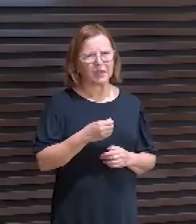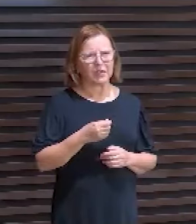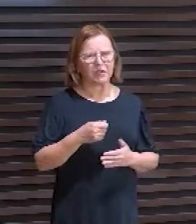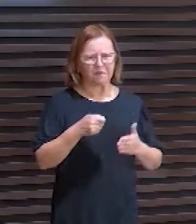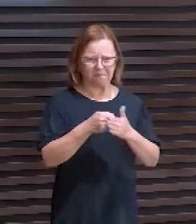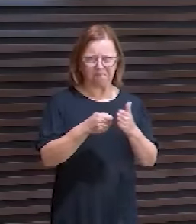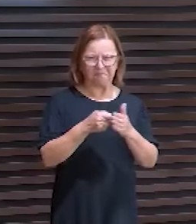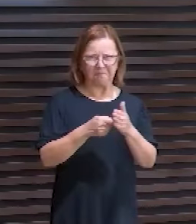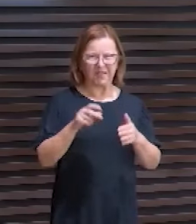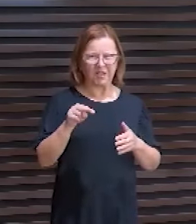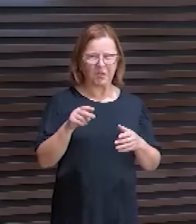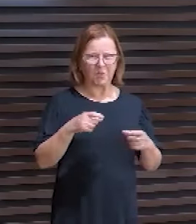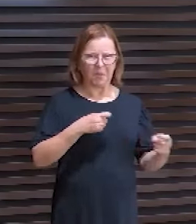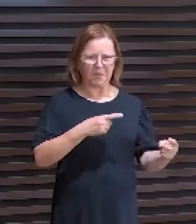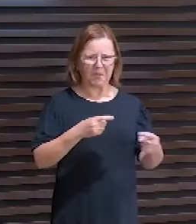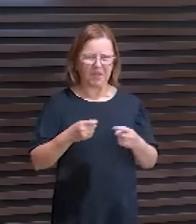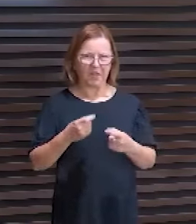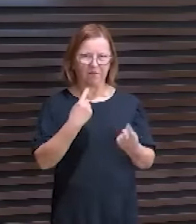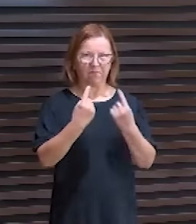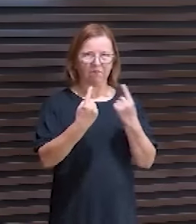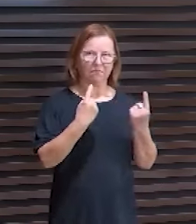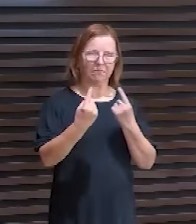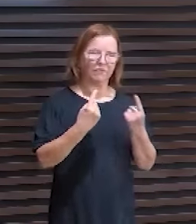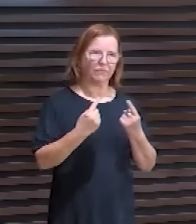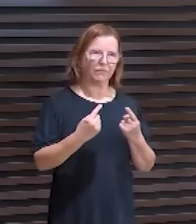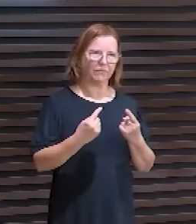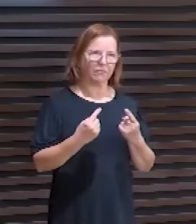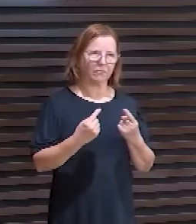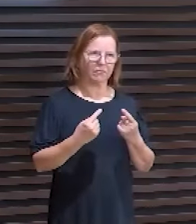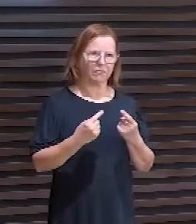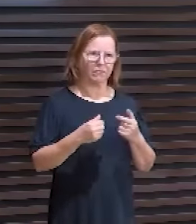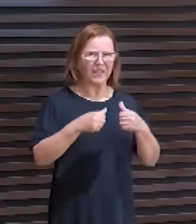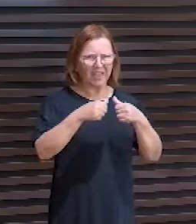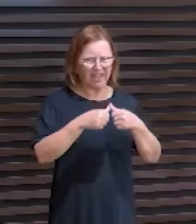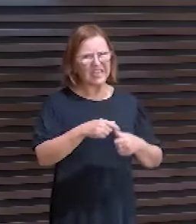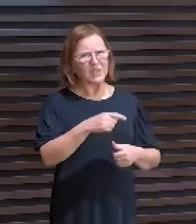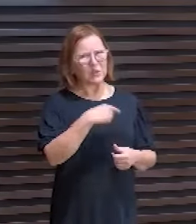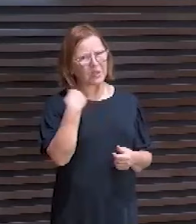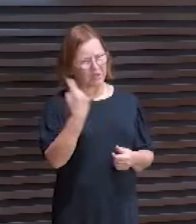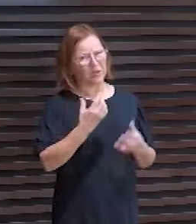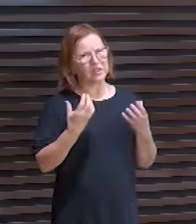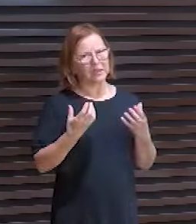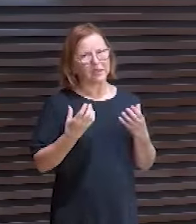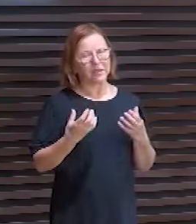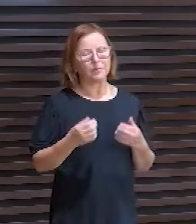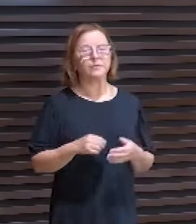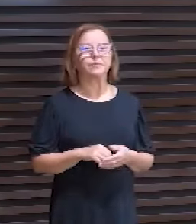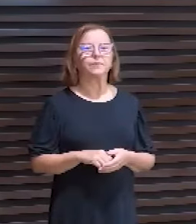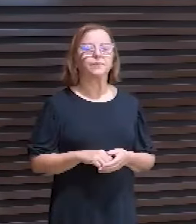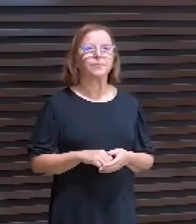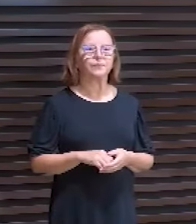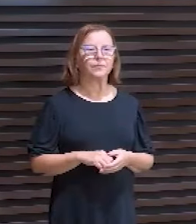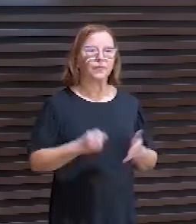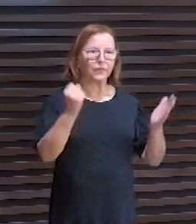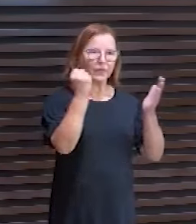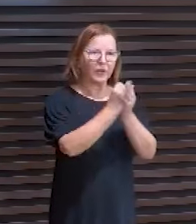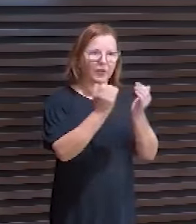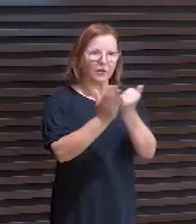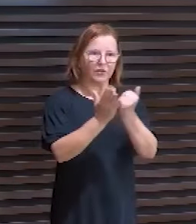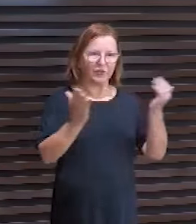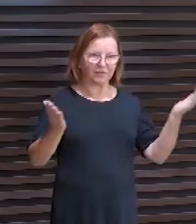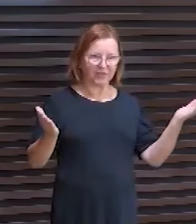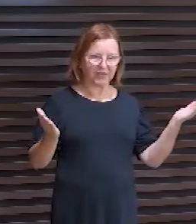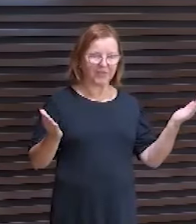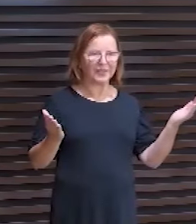guerra uns com os outros é isso que nós queremos a crucificação do Ego não significa a